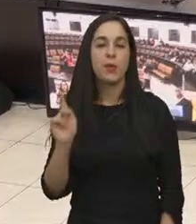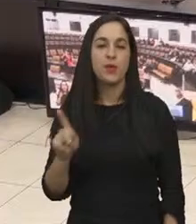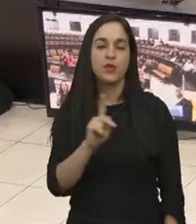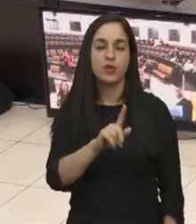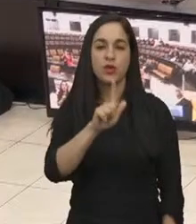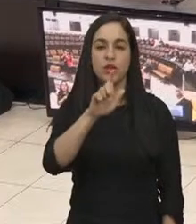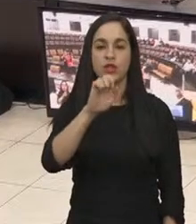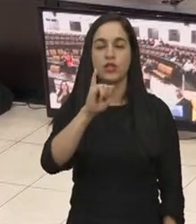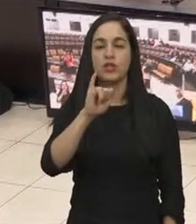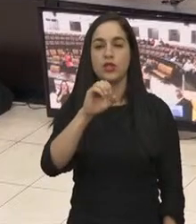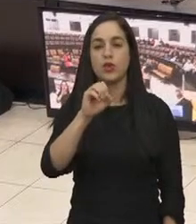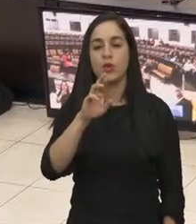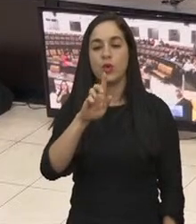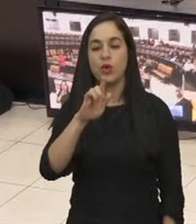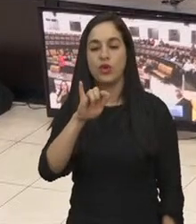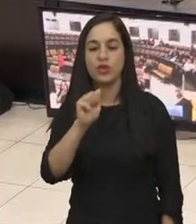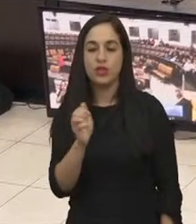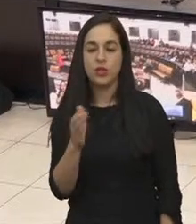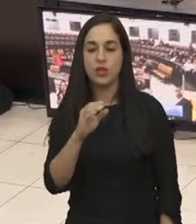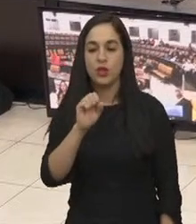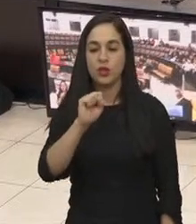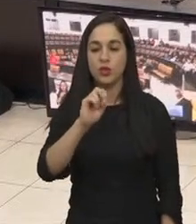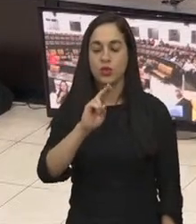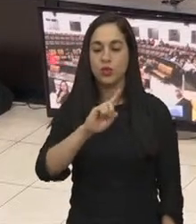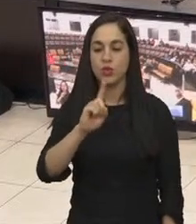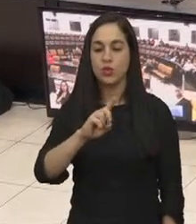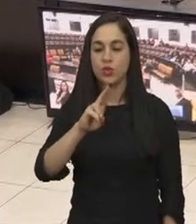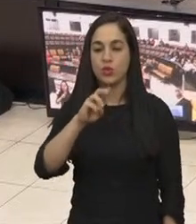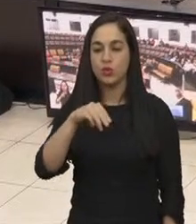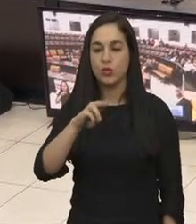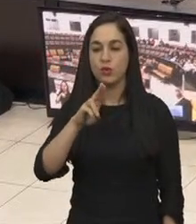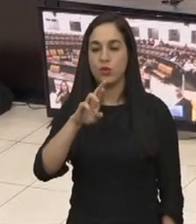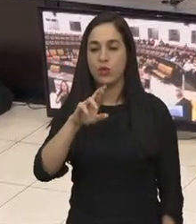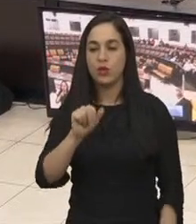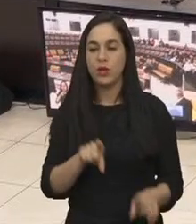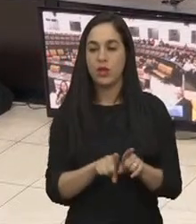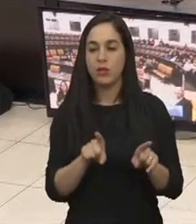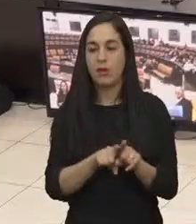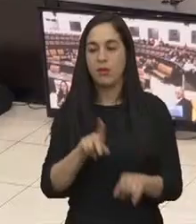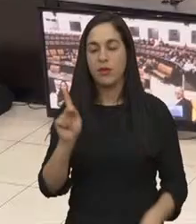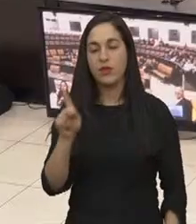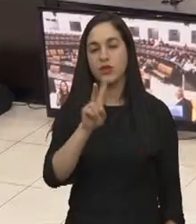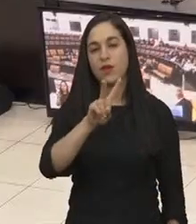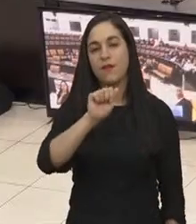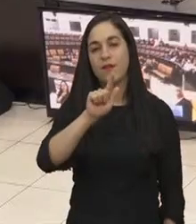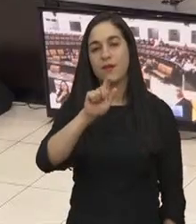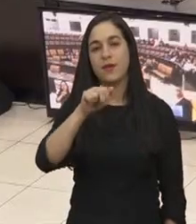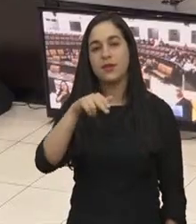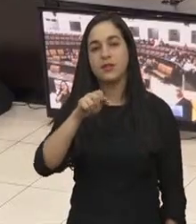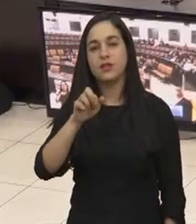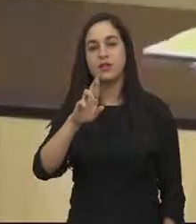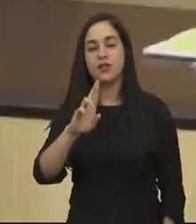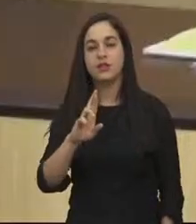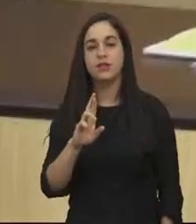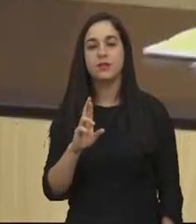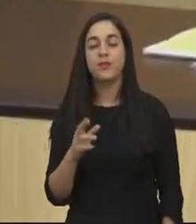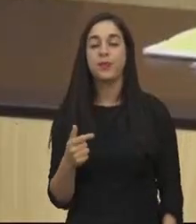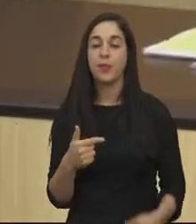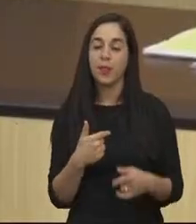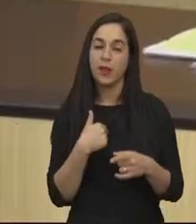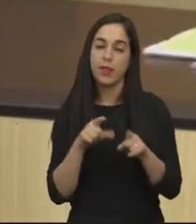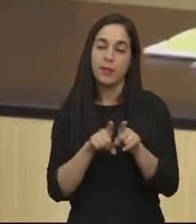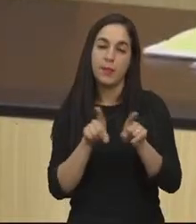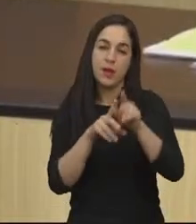Georgia Suzumura, e do professor Wagner Ferraz Castro. Agradeço